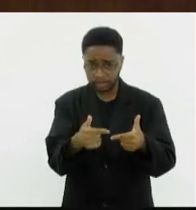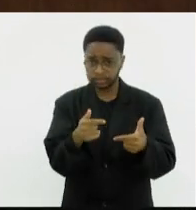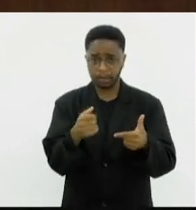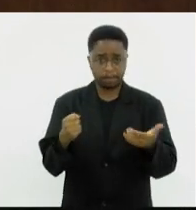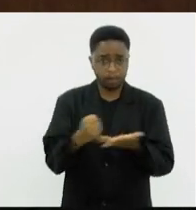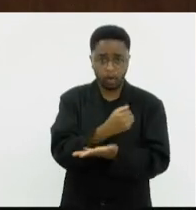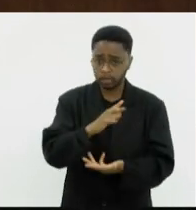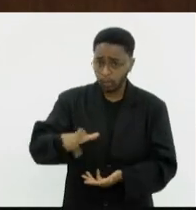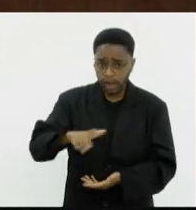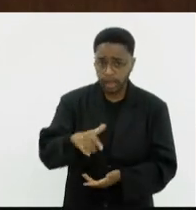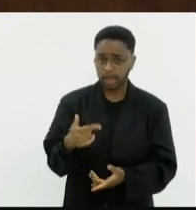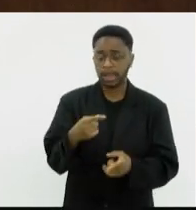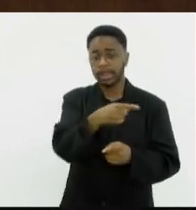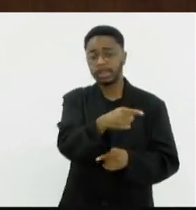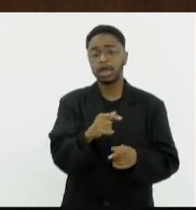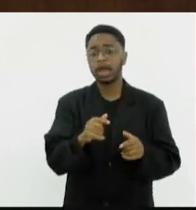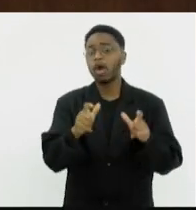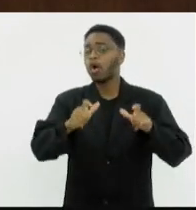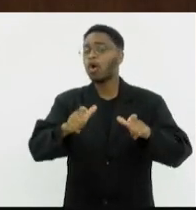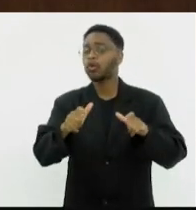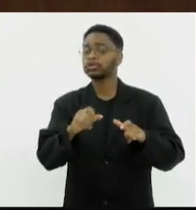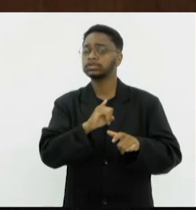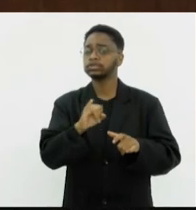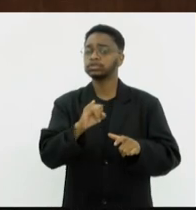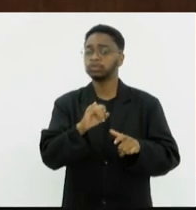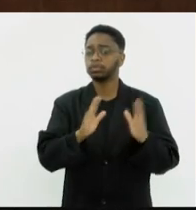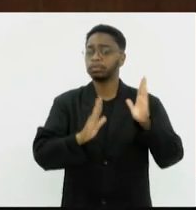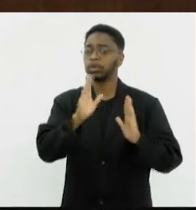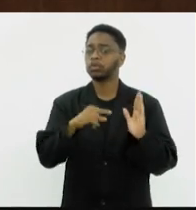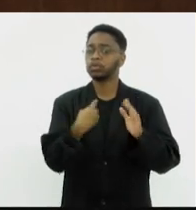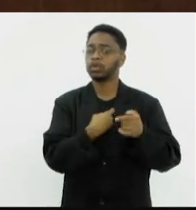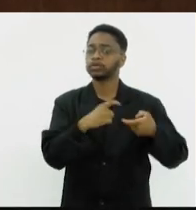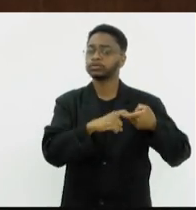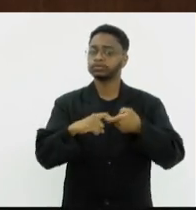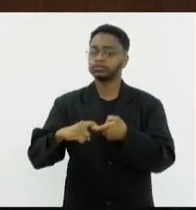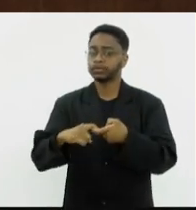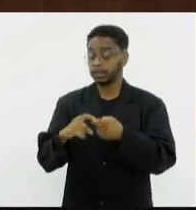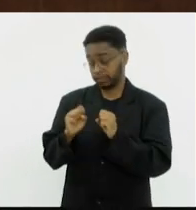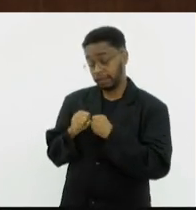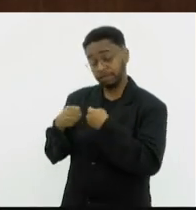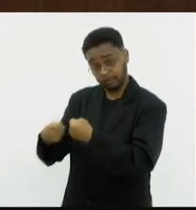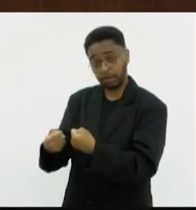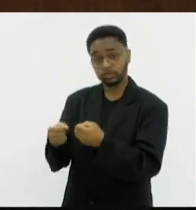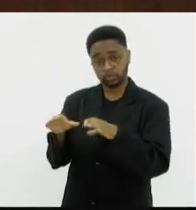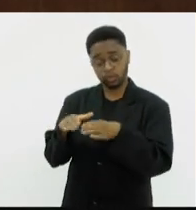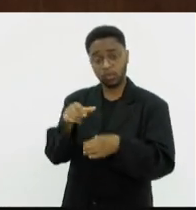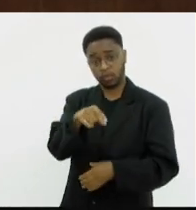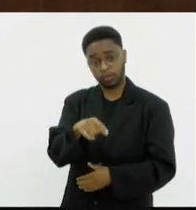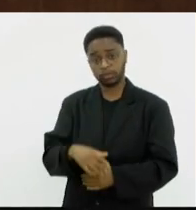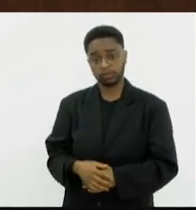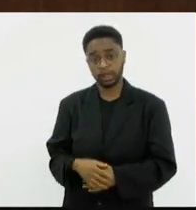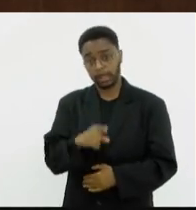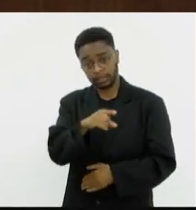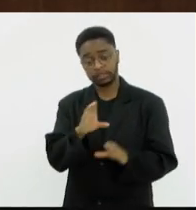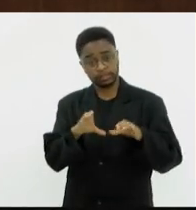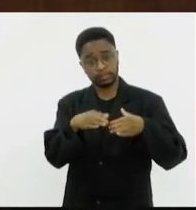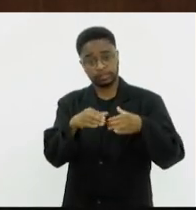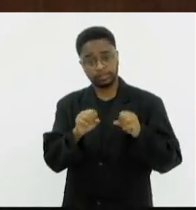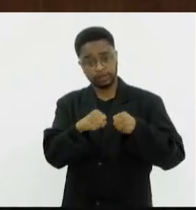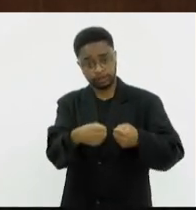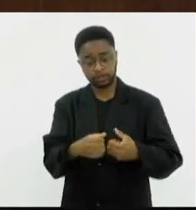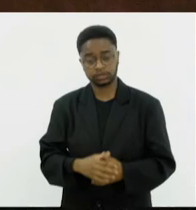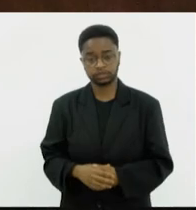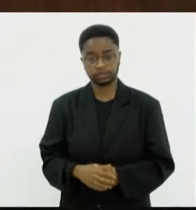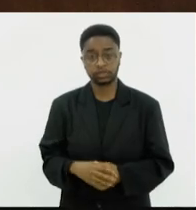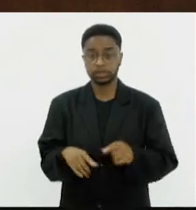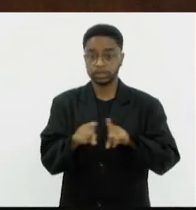onde eles estavam? Quando nós estávamos na rua fiscalizando a máfia do reboque. Defendendo a máfia. Defendendo a máfia do reboque. Ele é defensor da máfia do reboque. Assim como